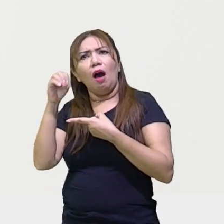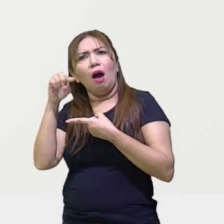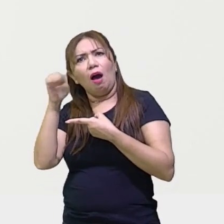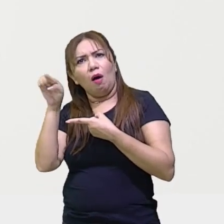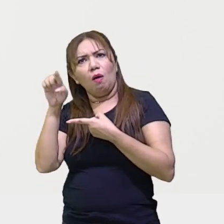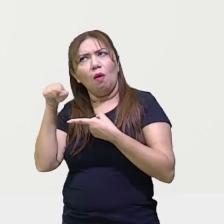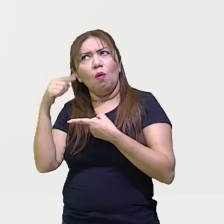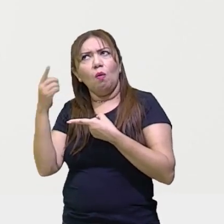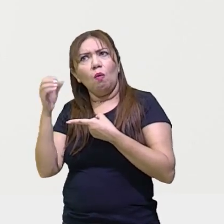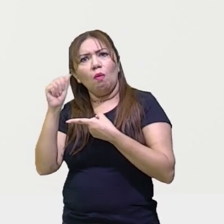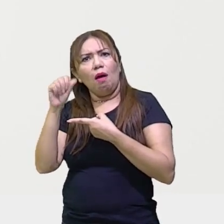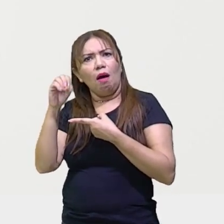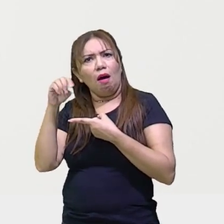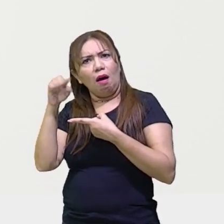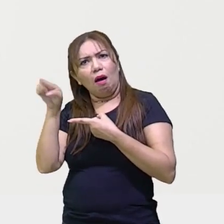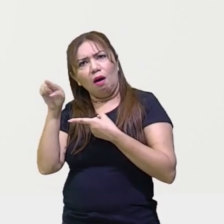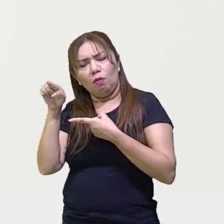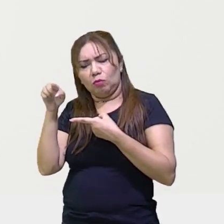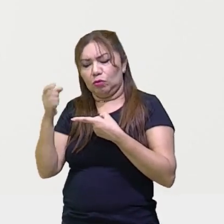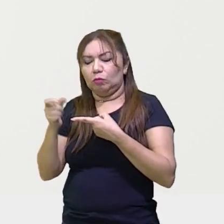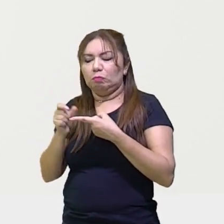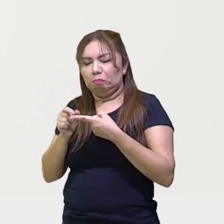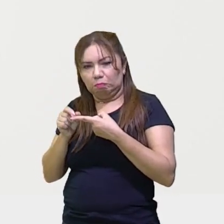ãos. Órgão,